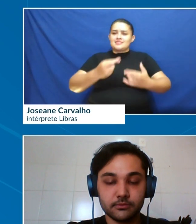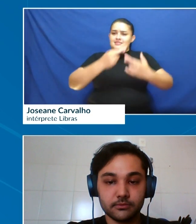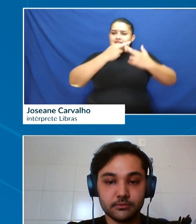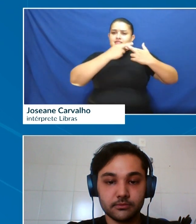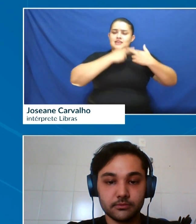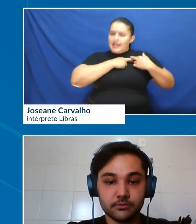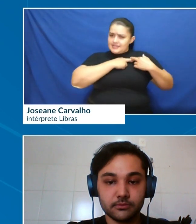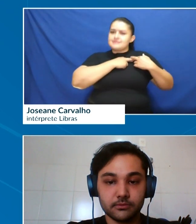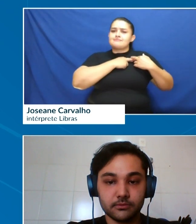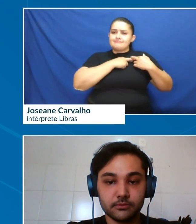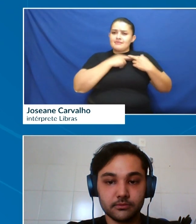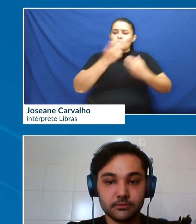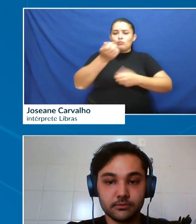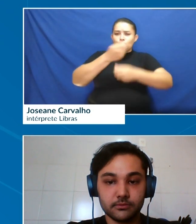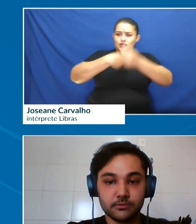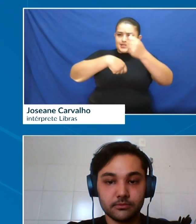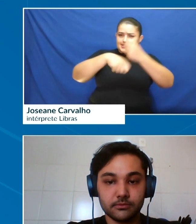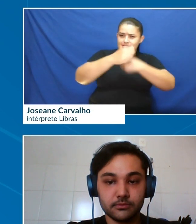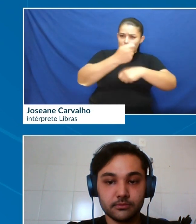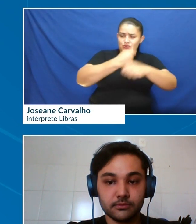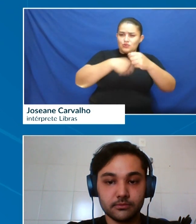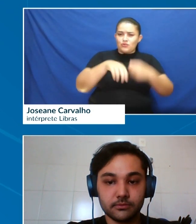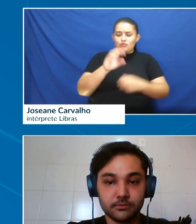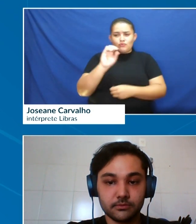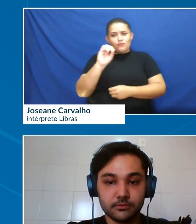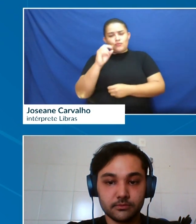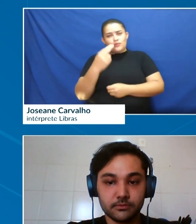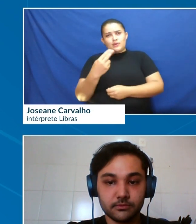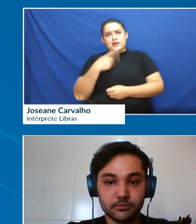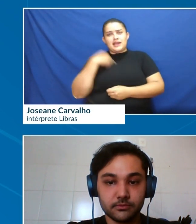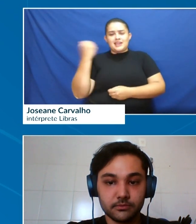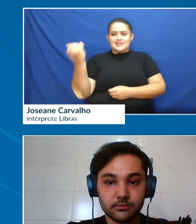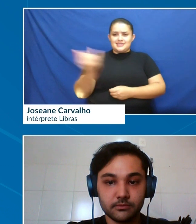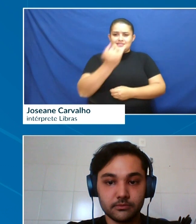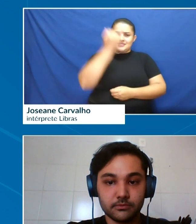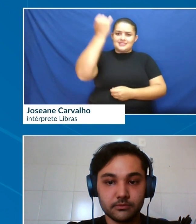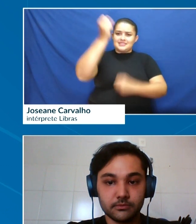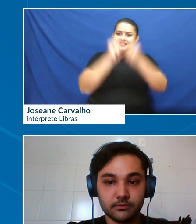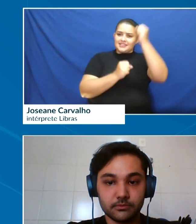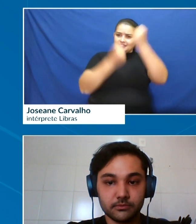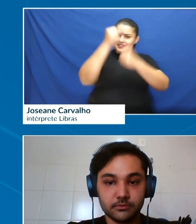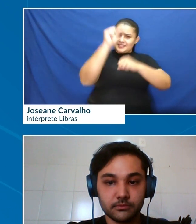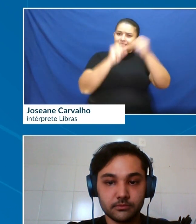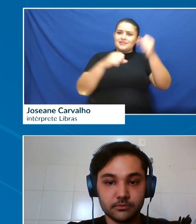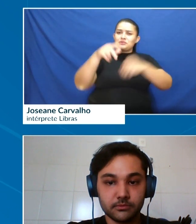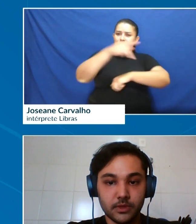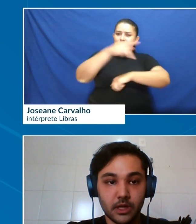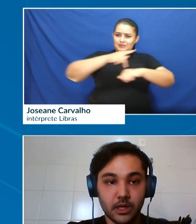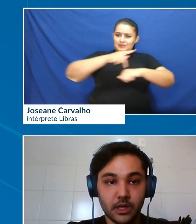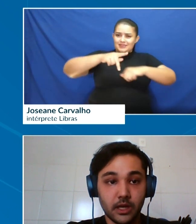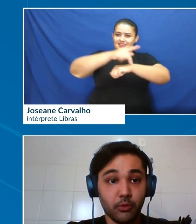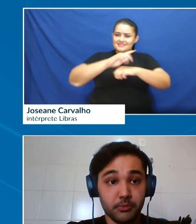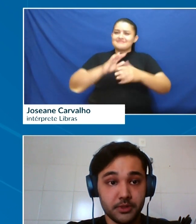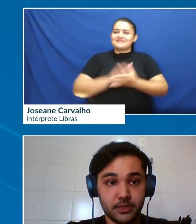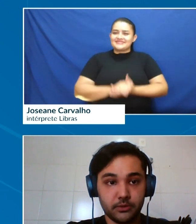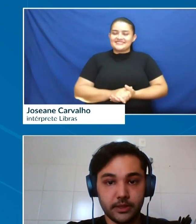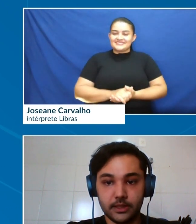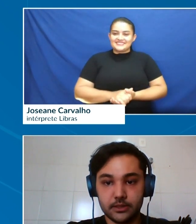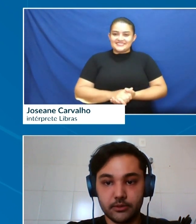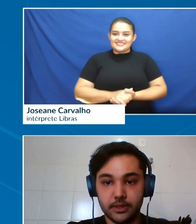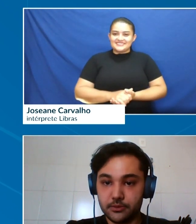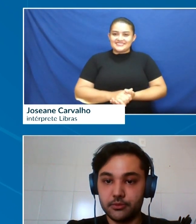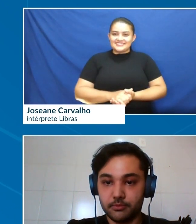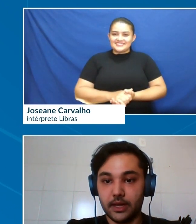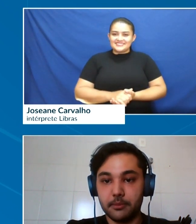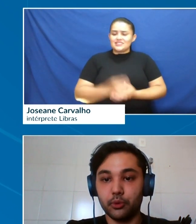essa economia e por essa importância que a indústria tem para o país? Como eu me sinto em relação